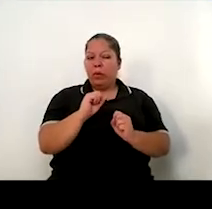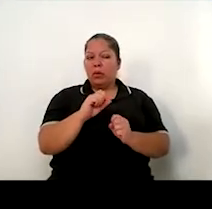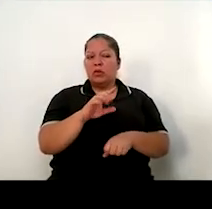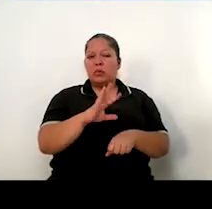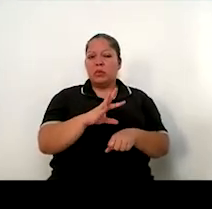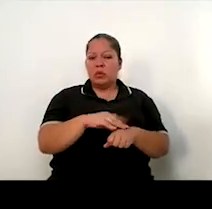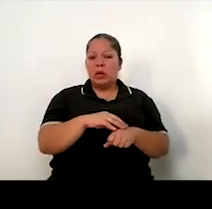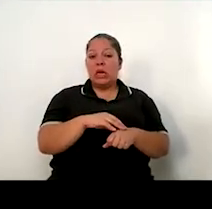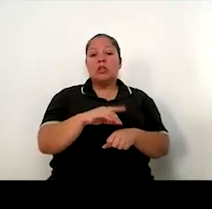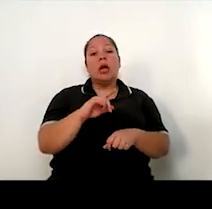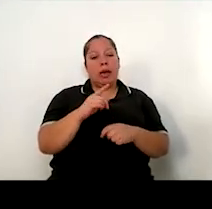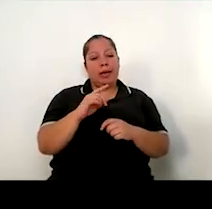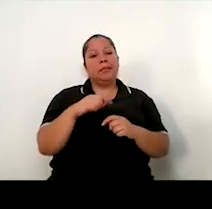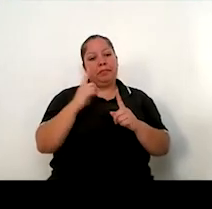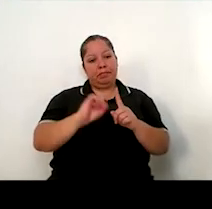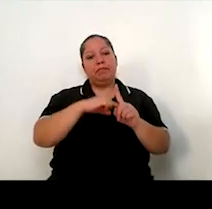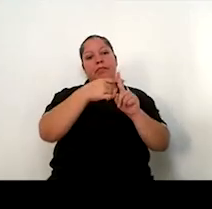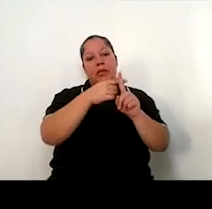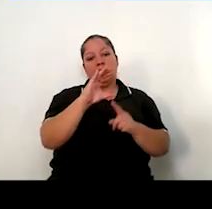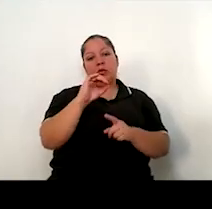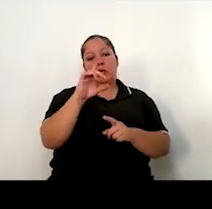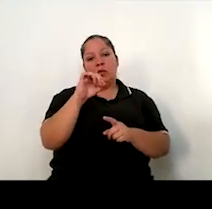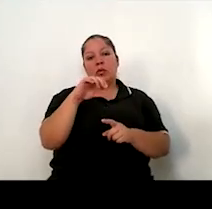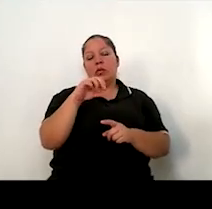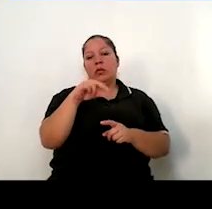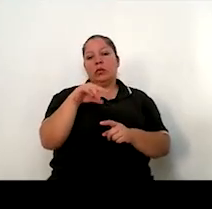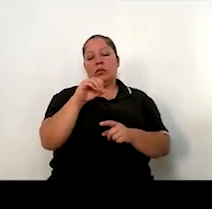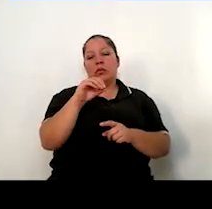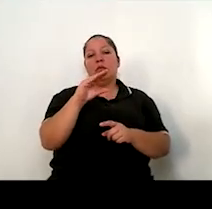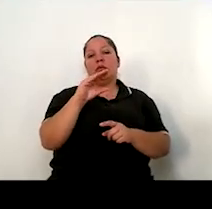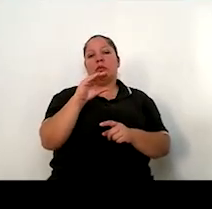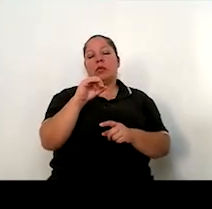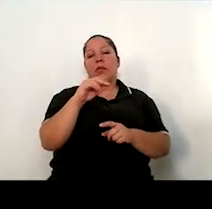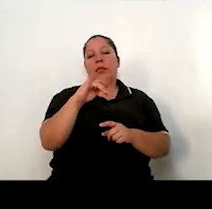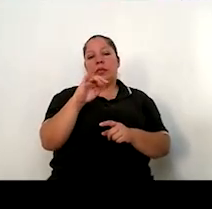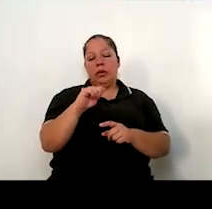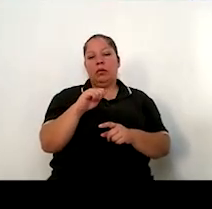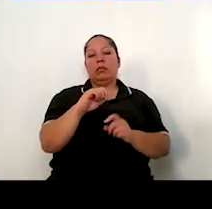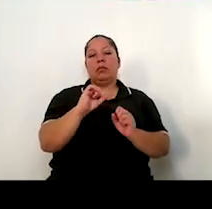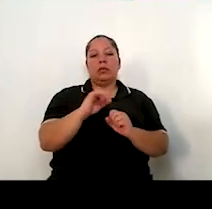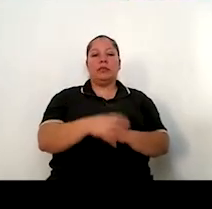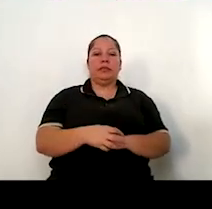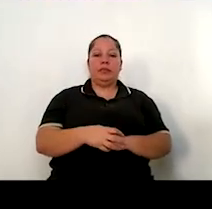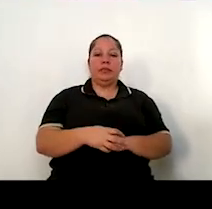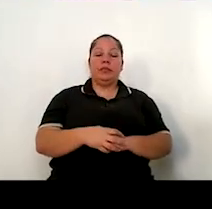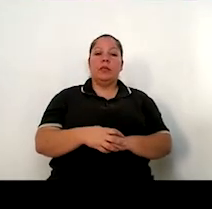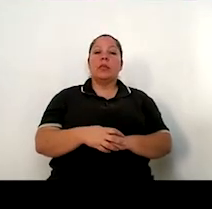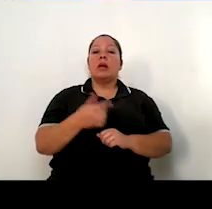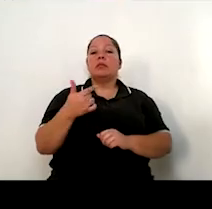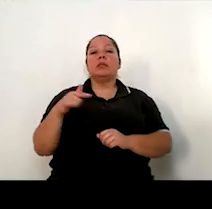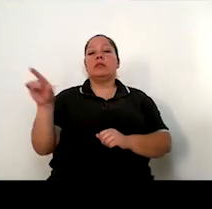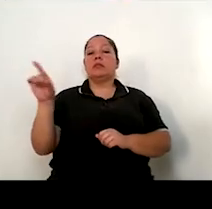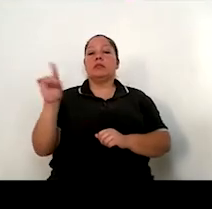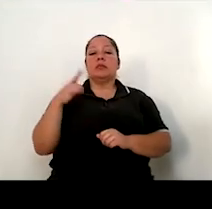tá? E existe também a colonografia por tomografia computadorizada, que é a tal da colonoscopia virtual,